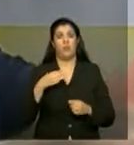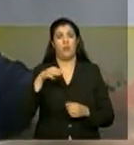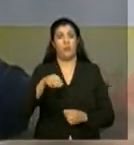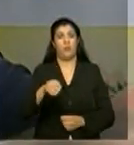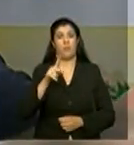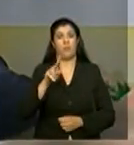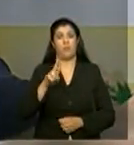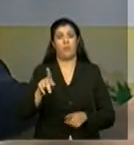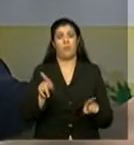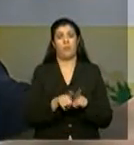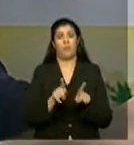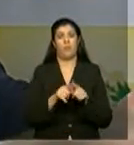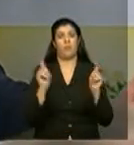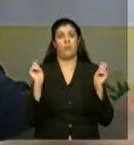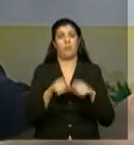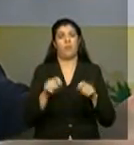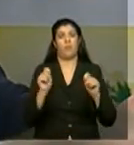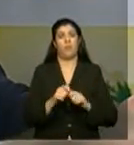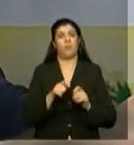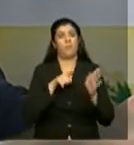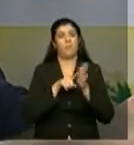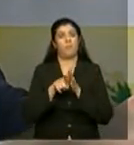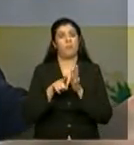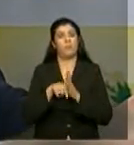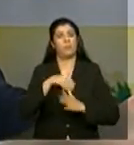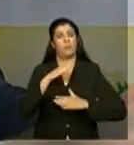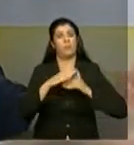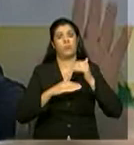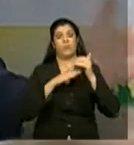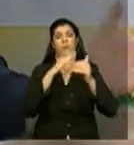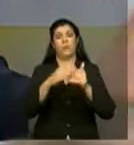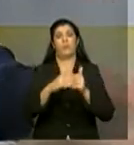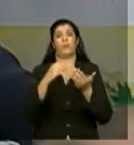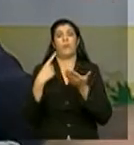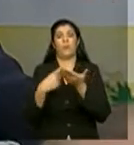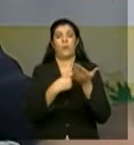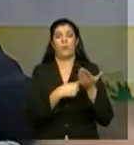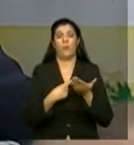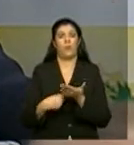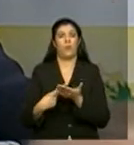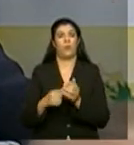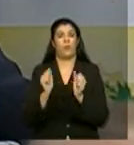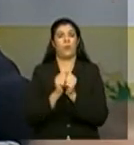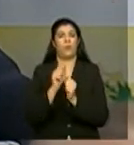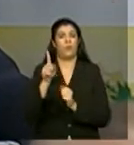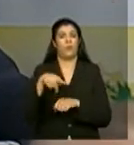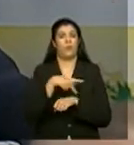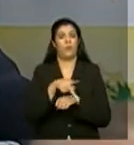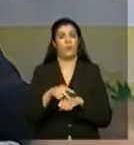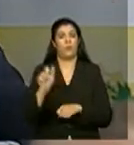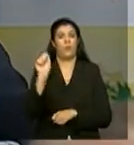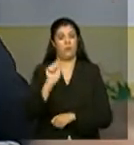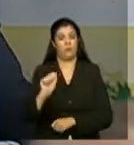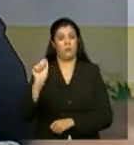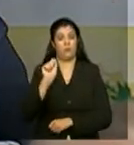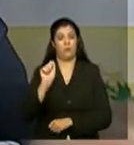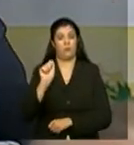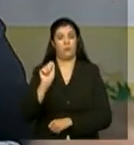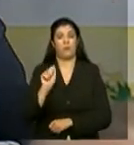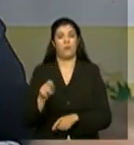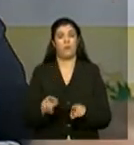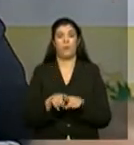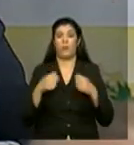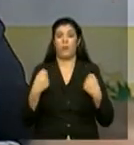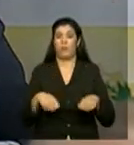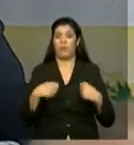a possibilidade da investigação também avançar neste acordo feito com a argentina e vamos precisar